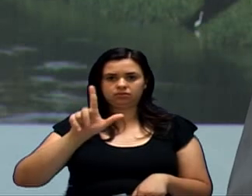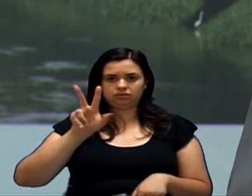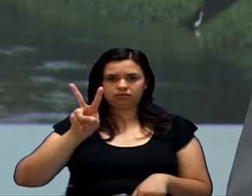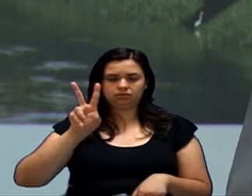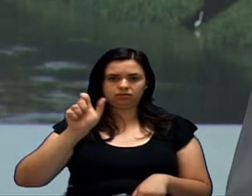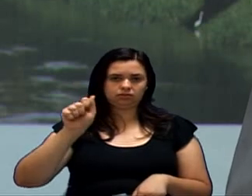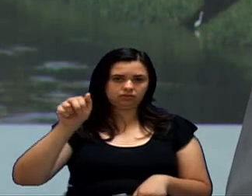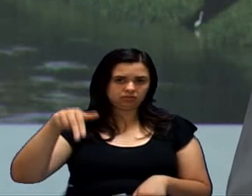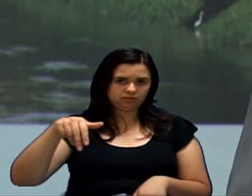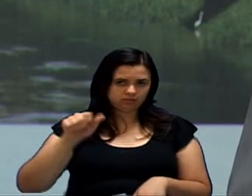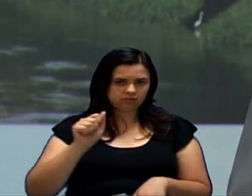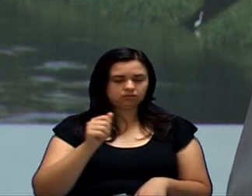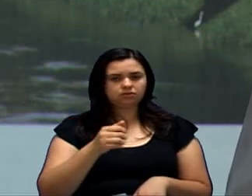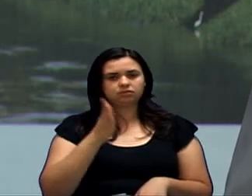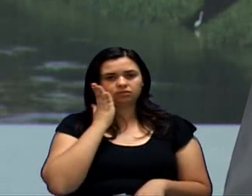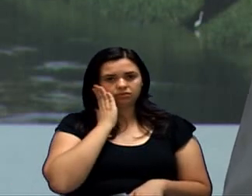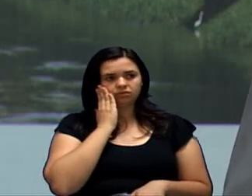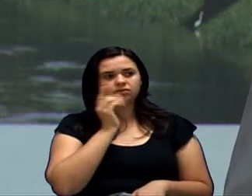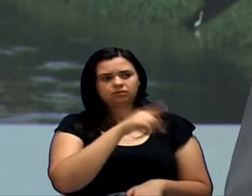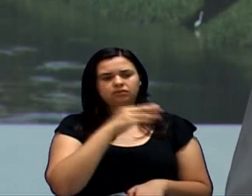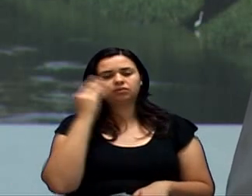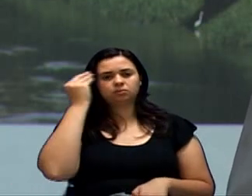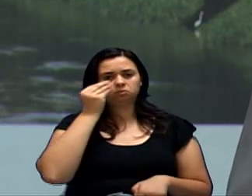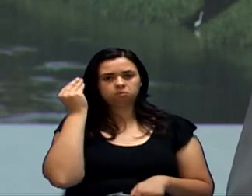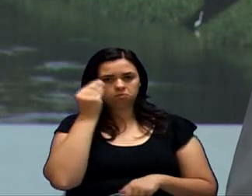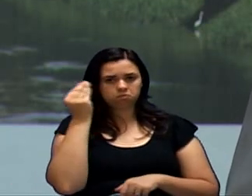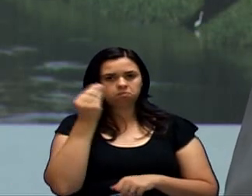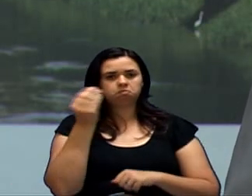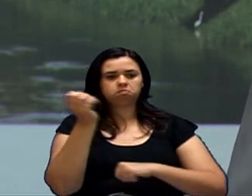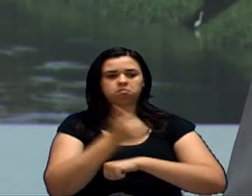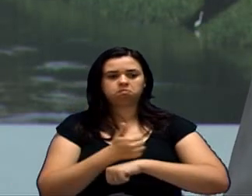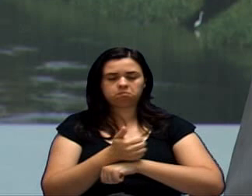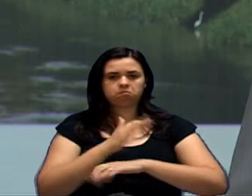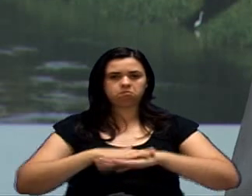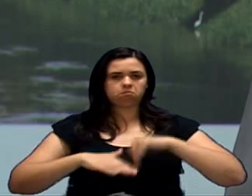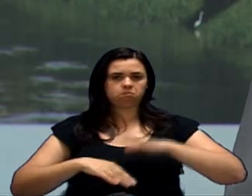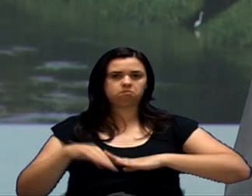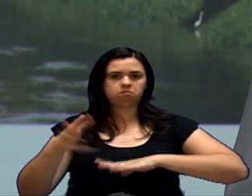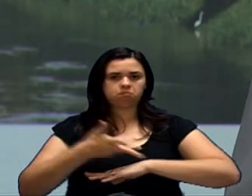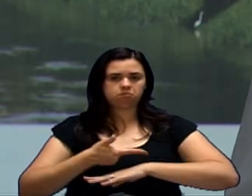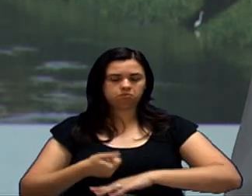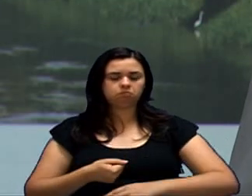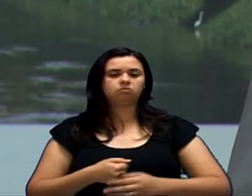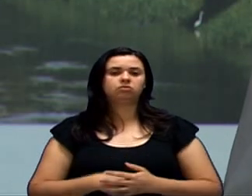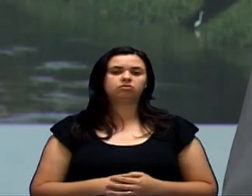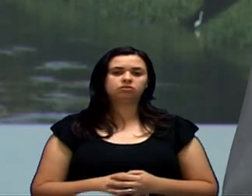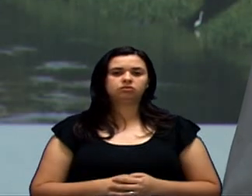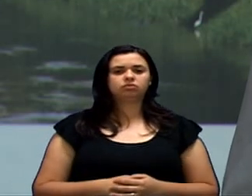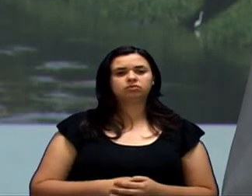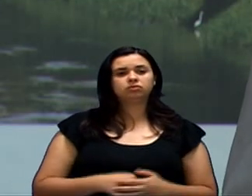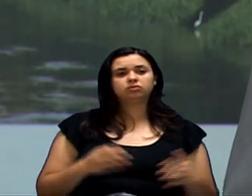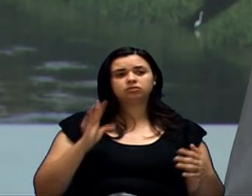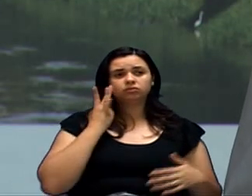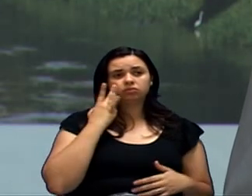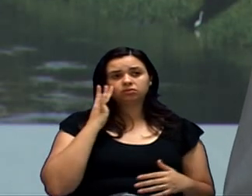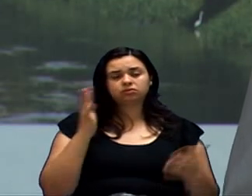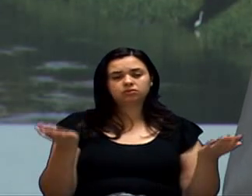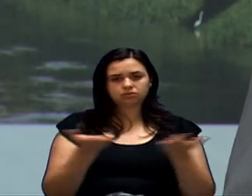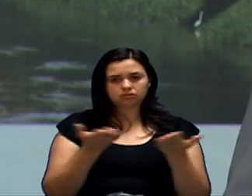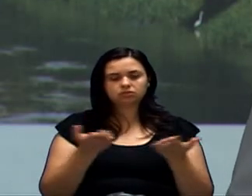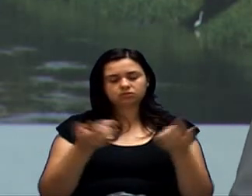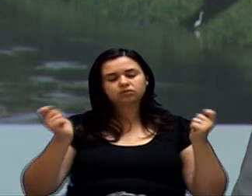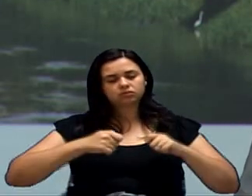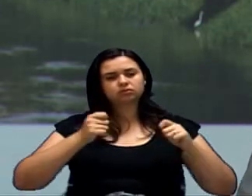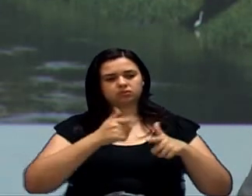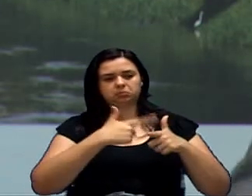e sabemos da capacidade e de gestora dela, e eu tenho certeza que esse momento e essa crise nós iremos